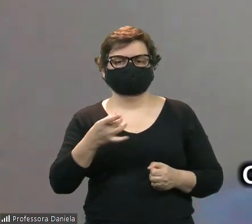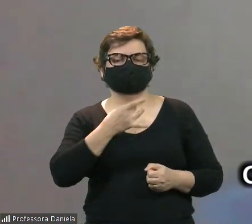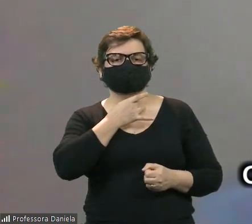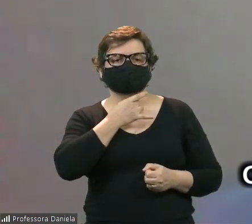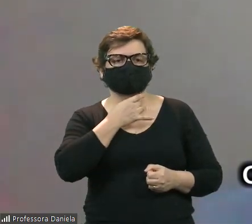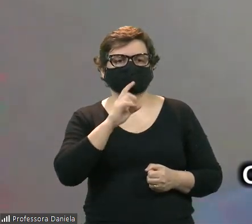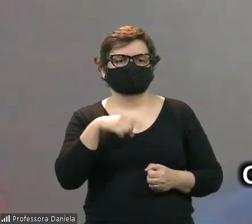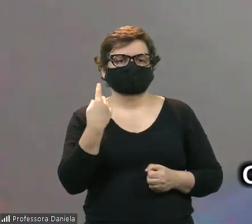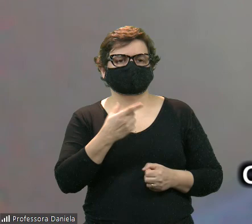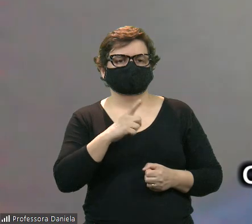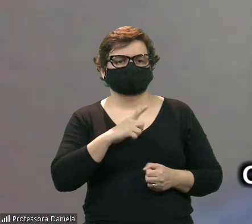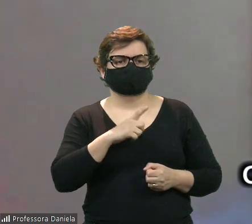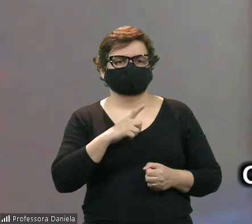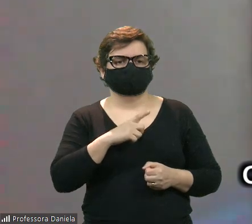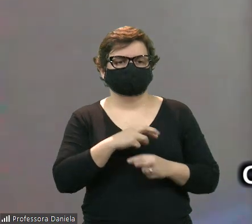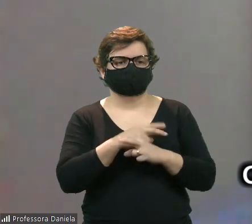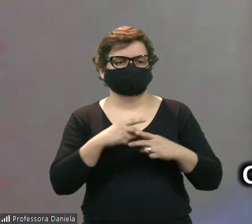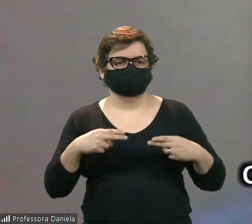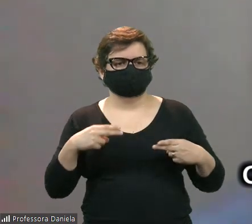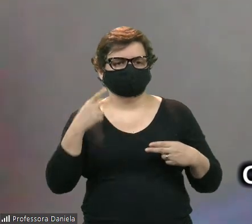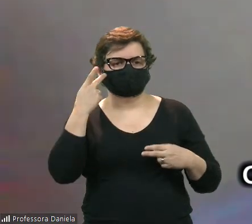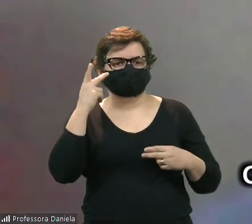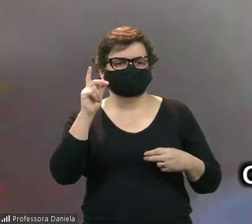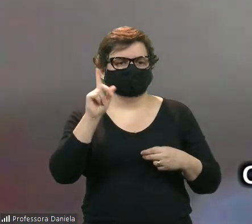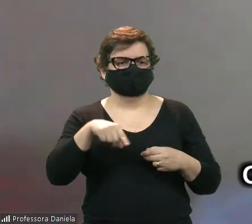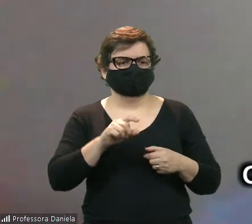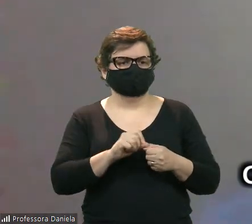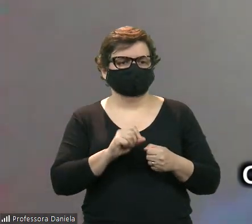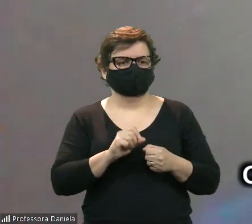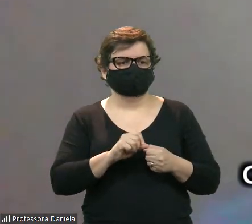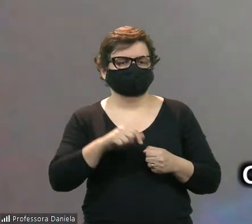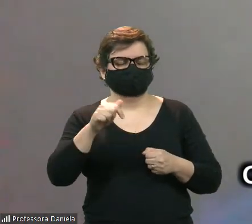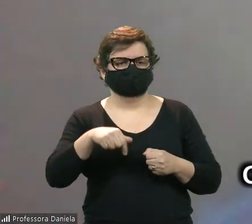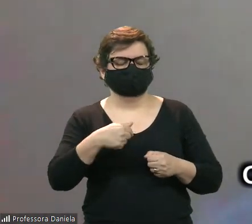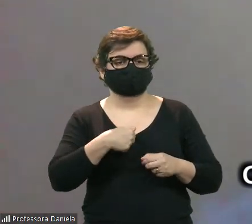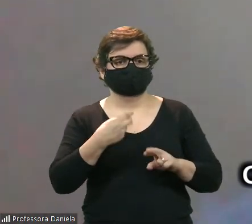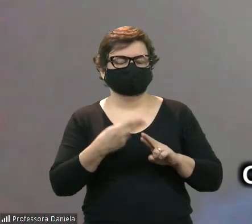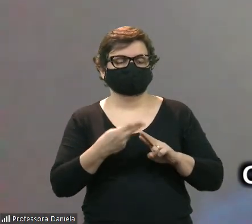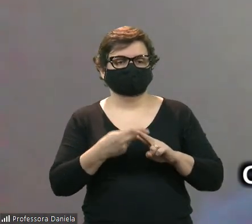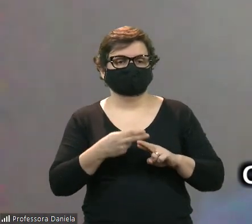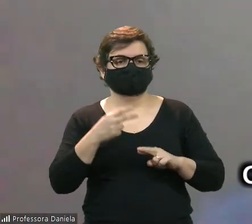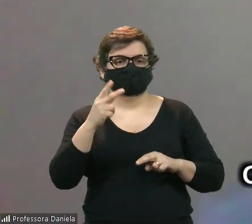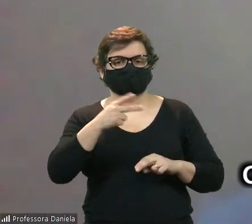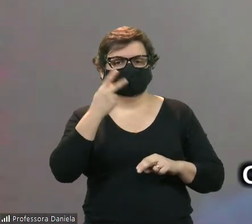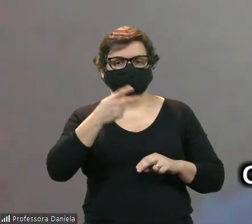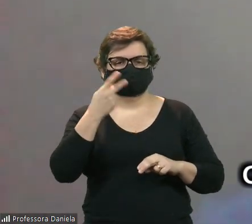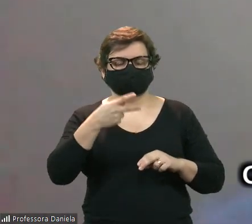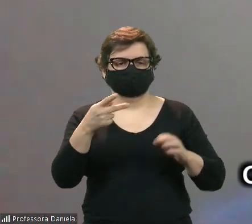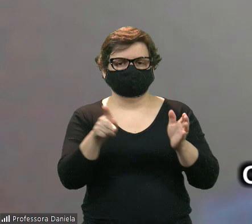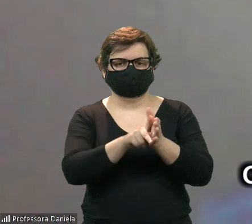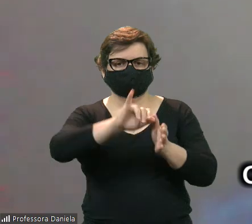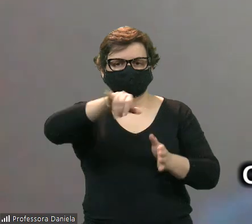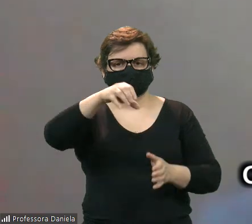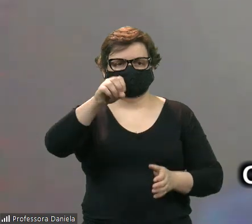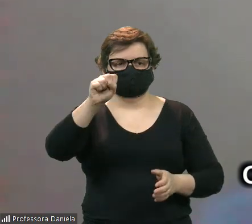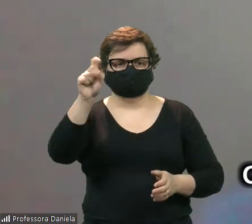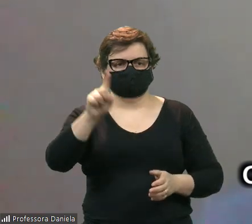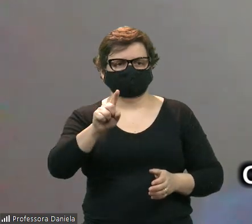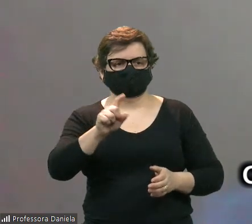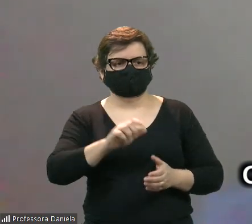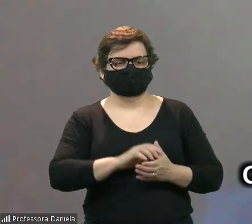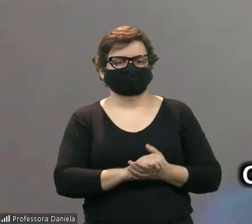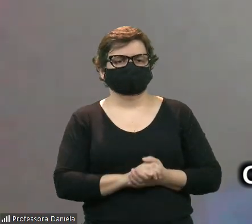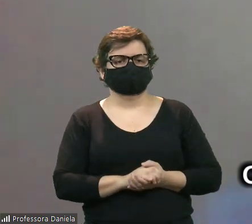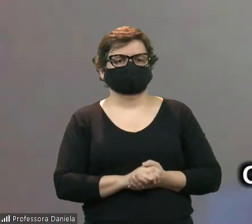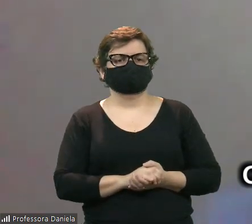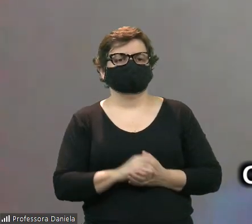temos algo para ser feito, e aqui eu vou utilizar a fala do vereador José Luiz Queiroz,